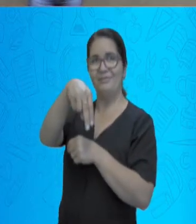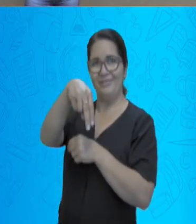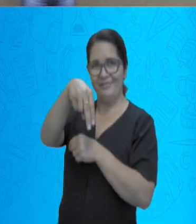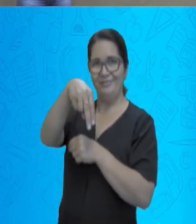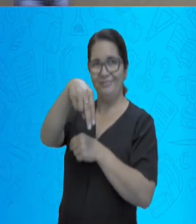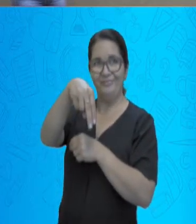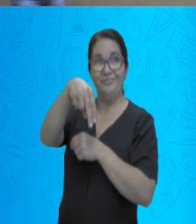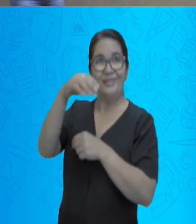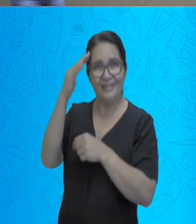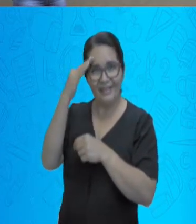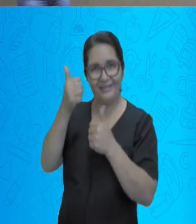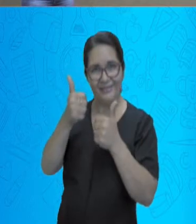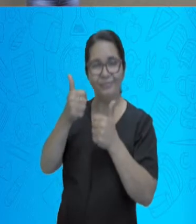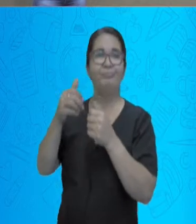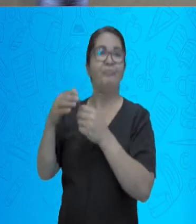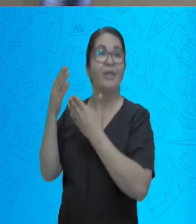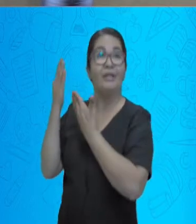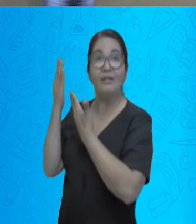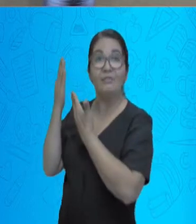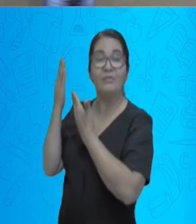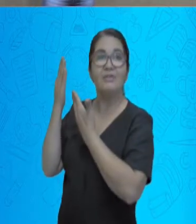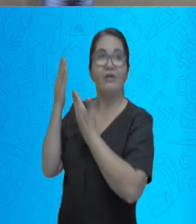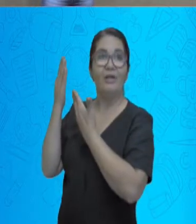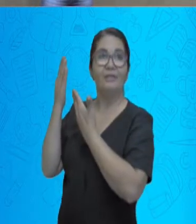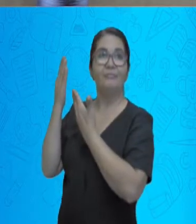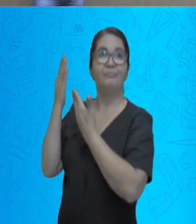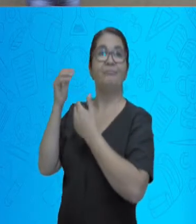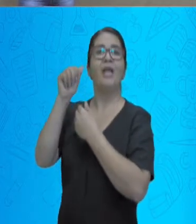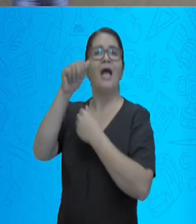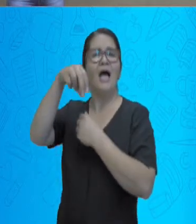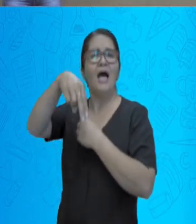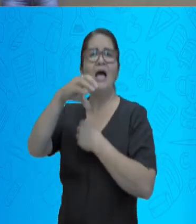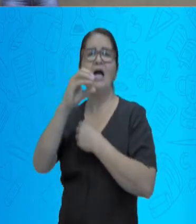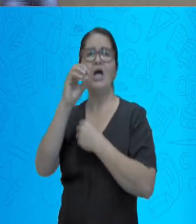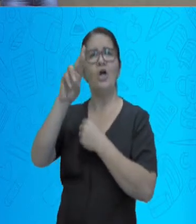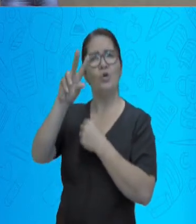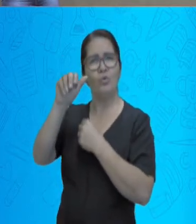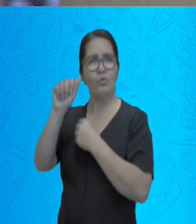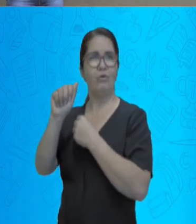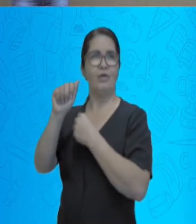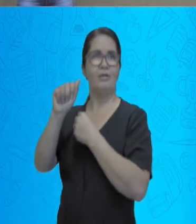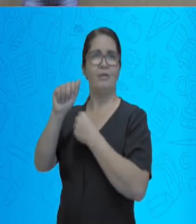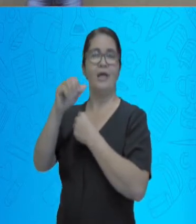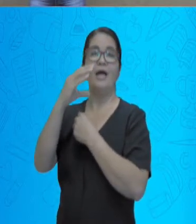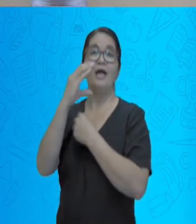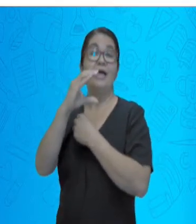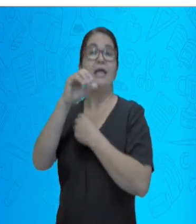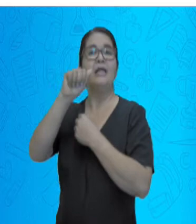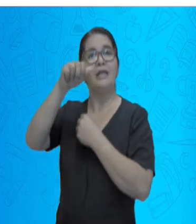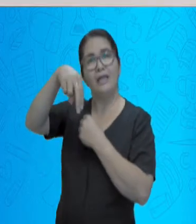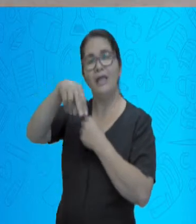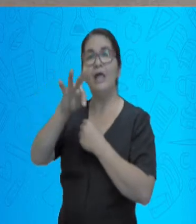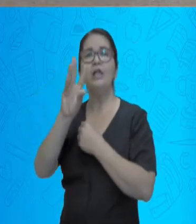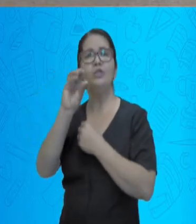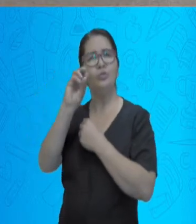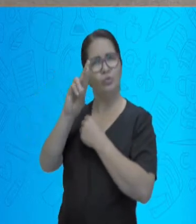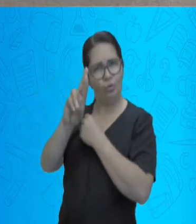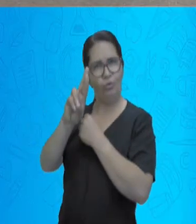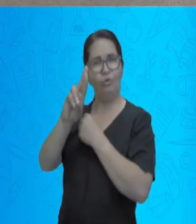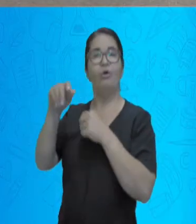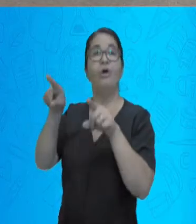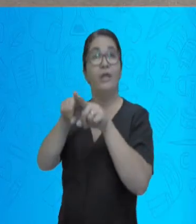Âncora. E antes. Então, vamos relembrar o que eu acabei de falar, porque isso é muito importante.